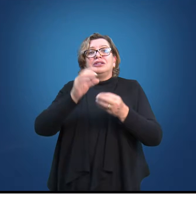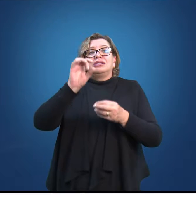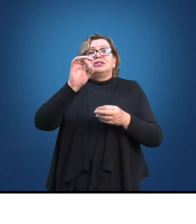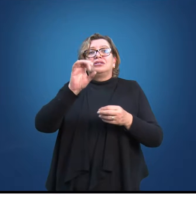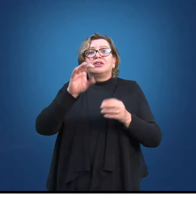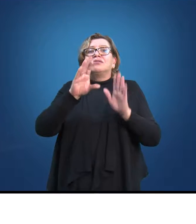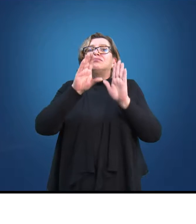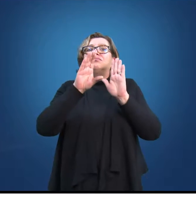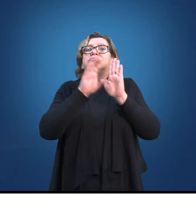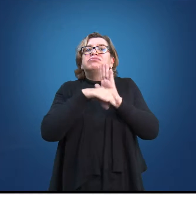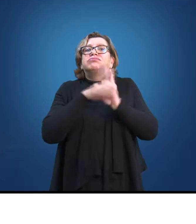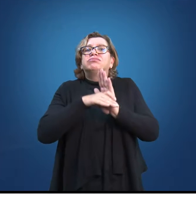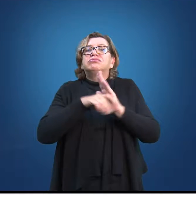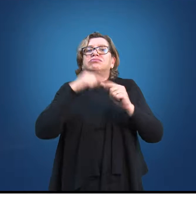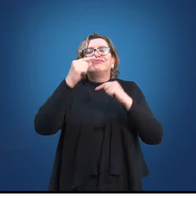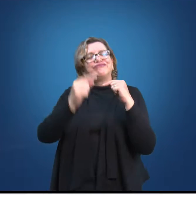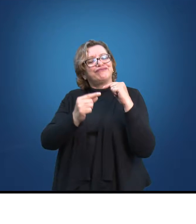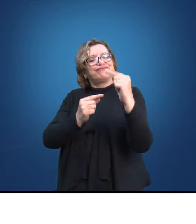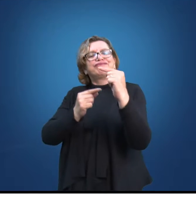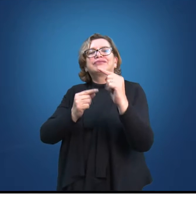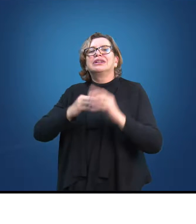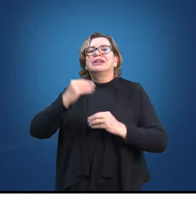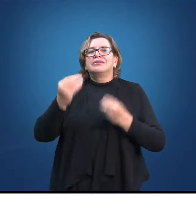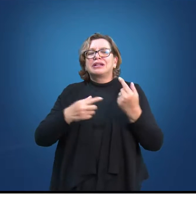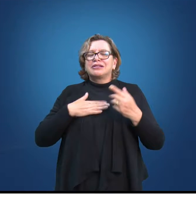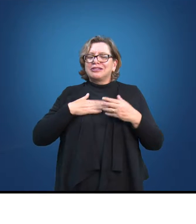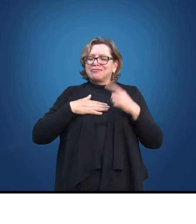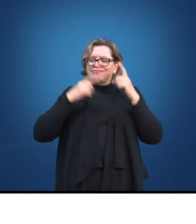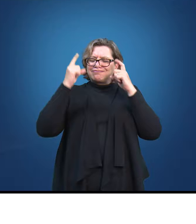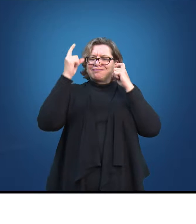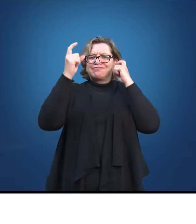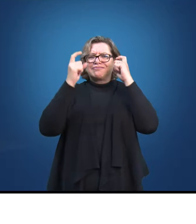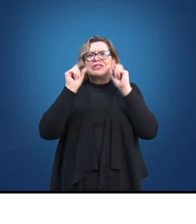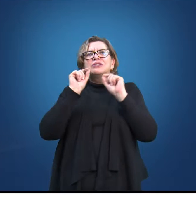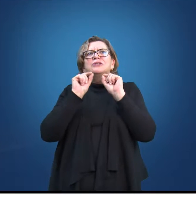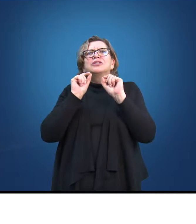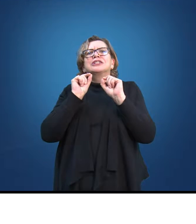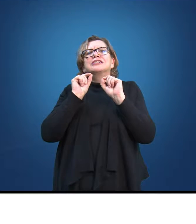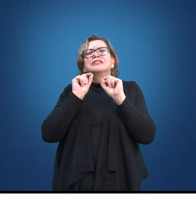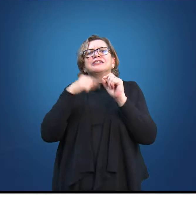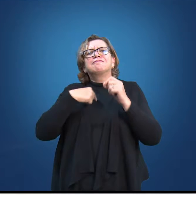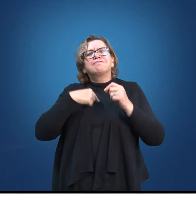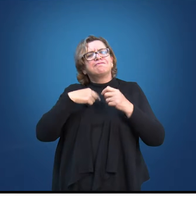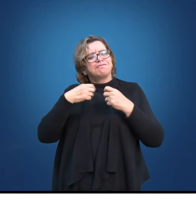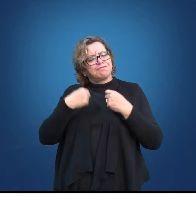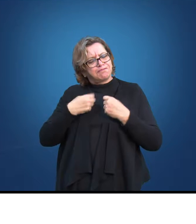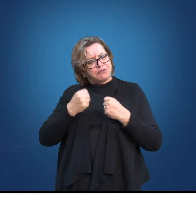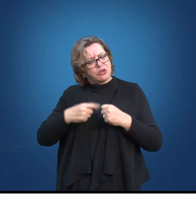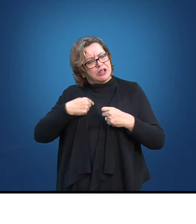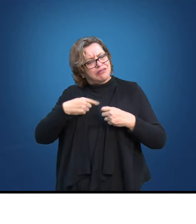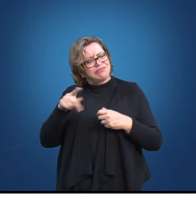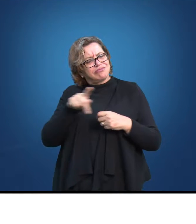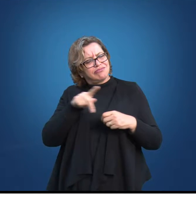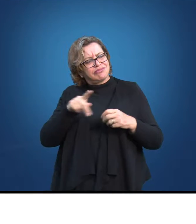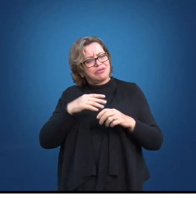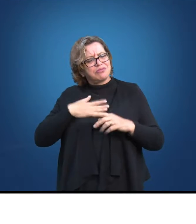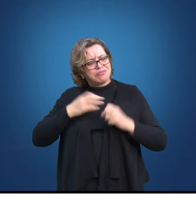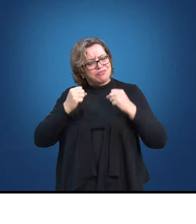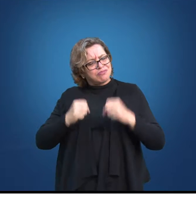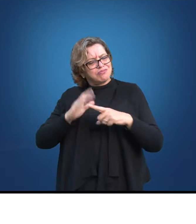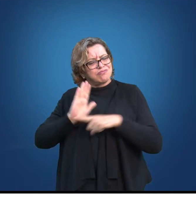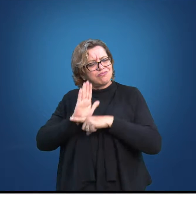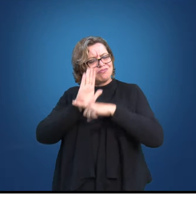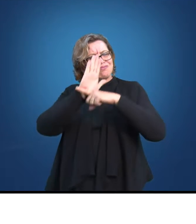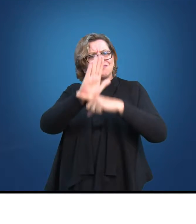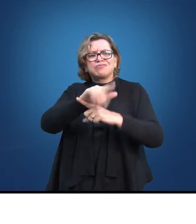apenas no conceito e seguimos em frente. E a minha preocupação era justamente ao contrário. O que eu posso, como professora, contribuir